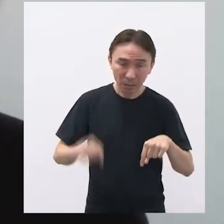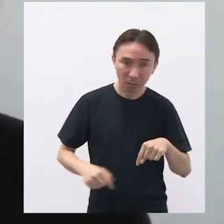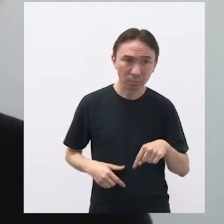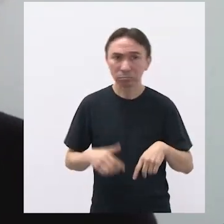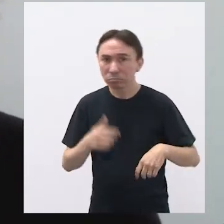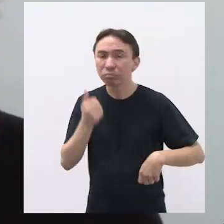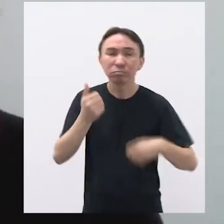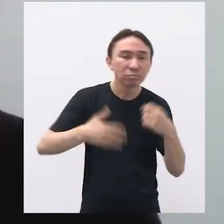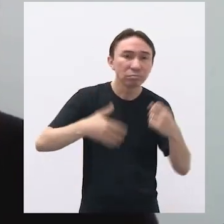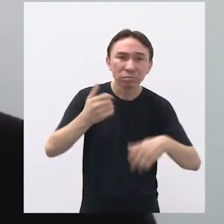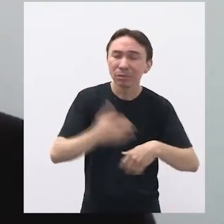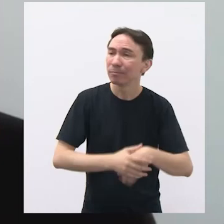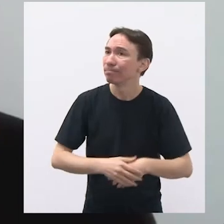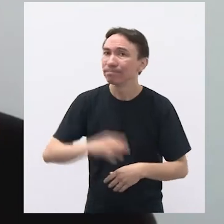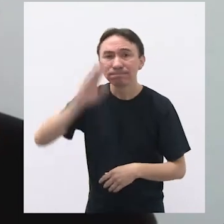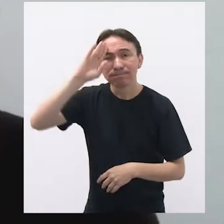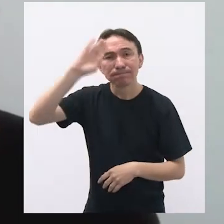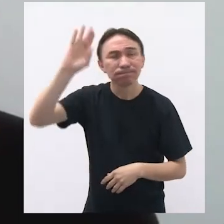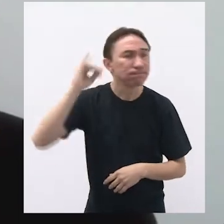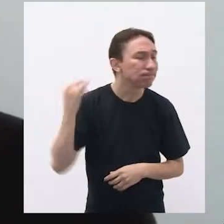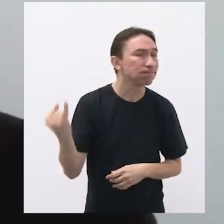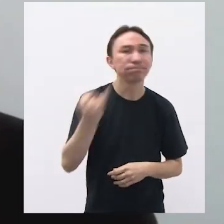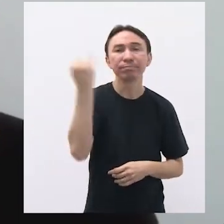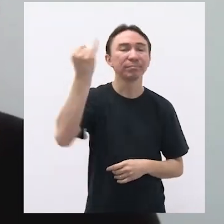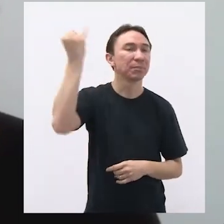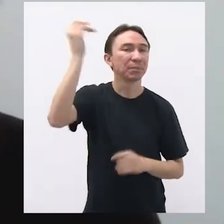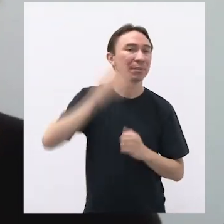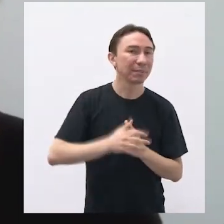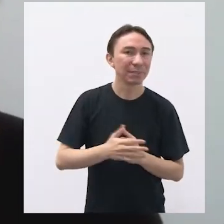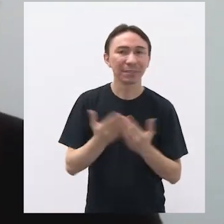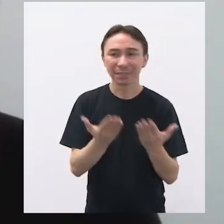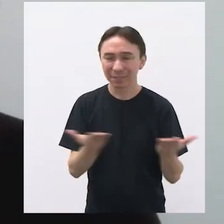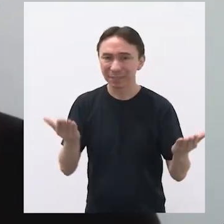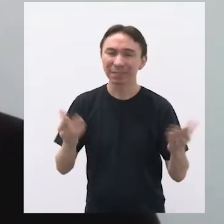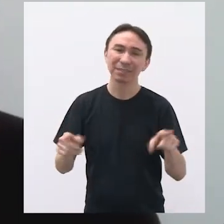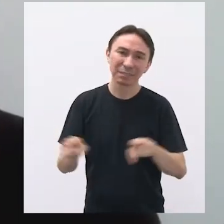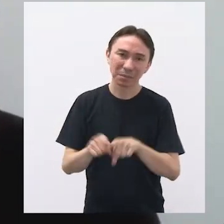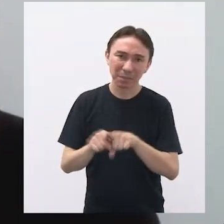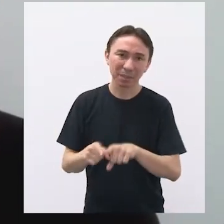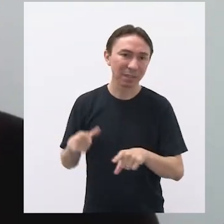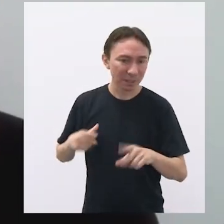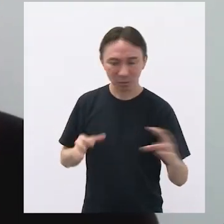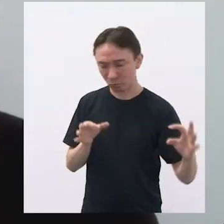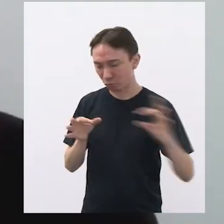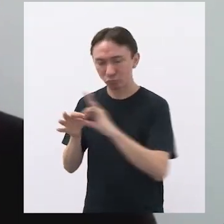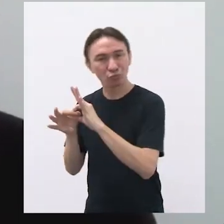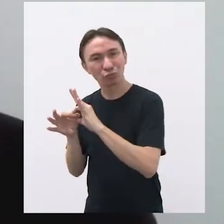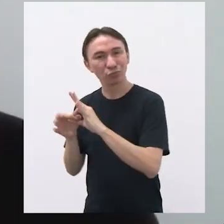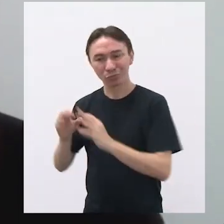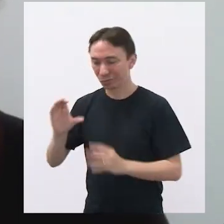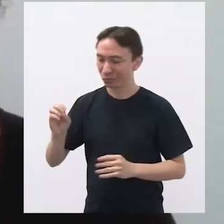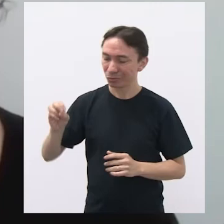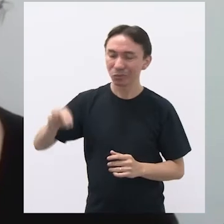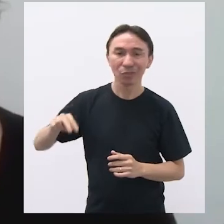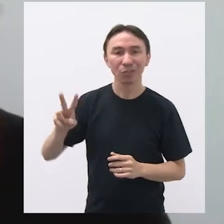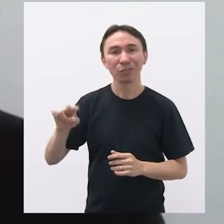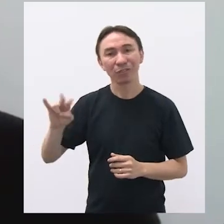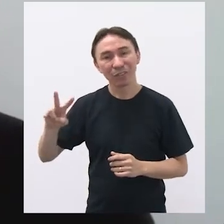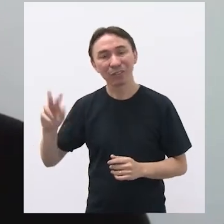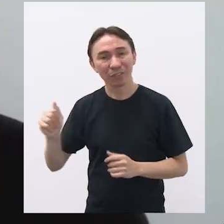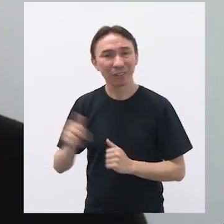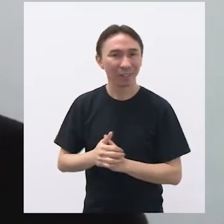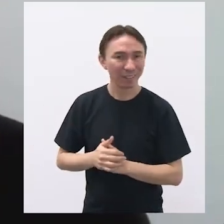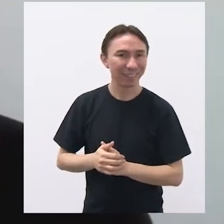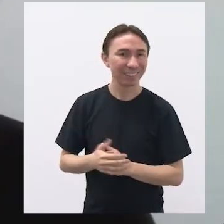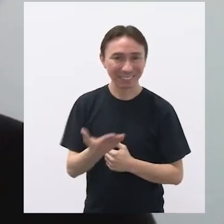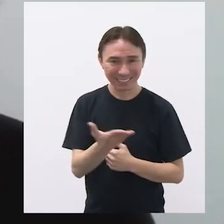tem tudo a ver também com trazer essa discussão envolvendo aí o Conviva, né? Porque as relações interpessoais